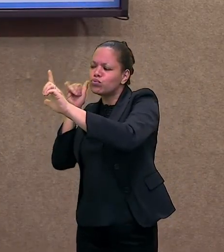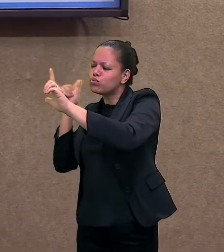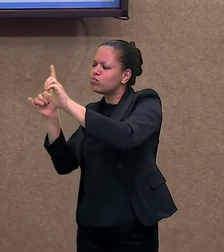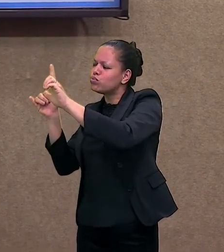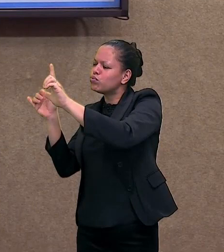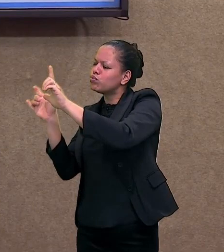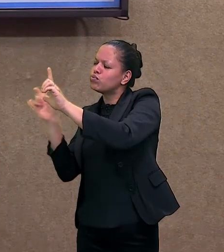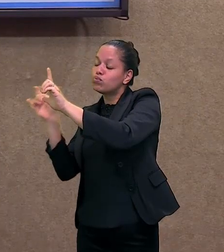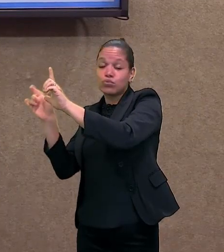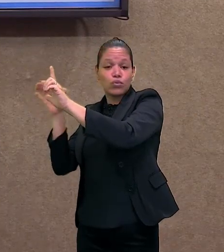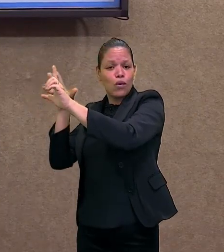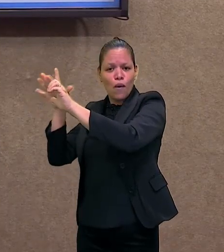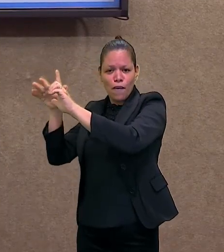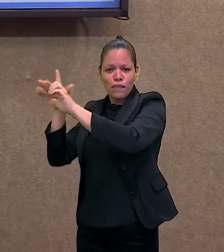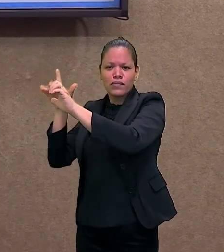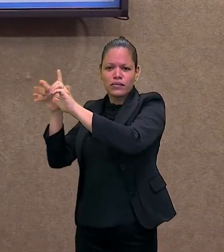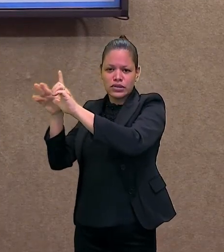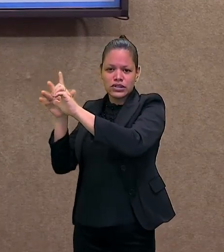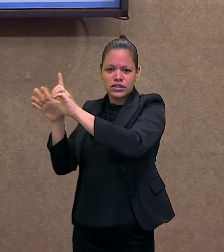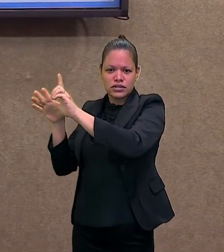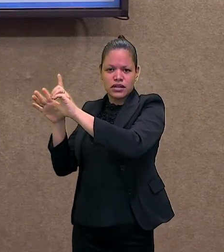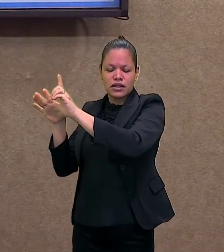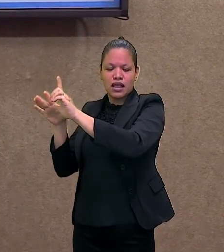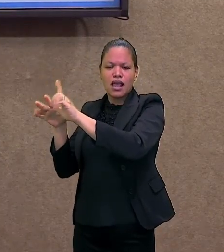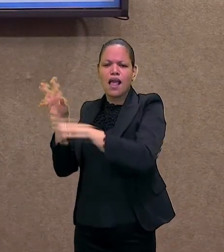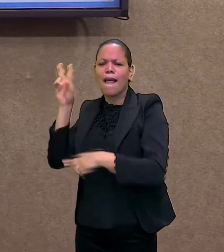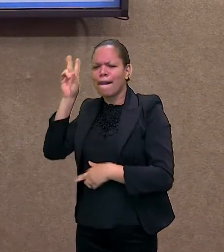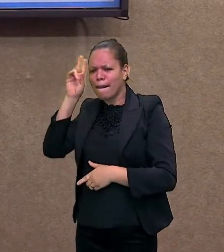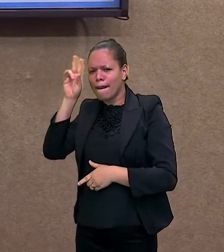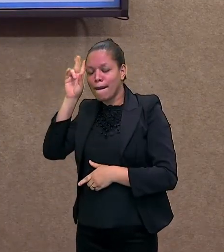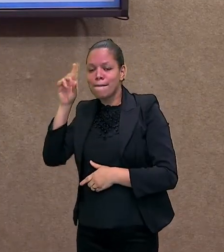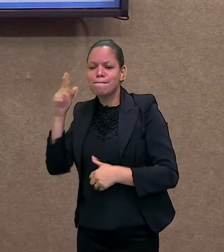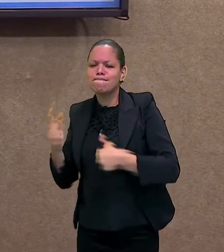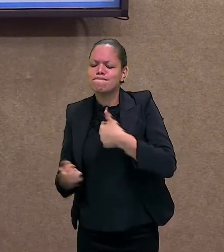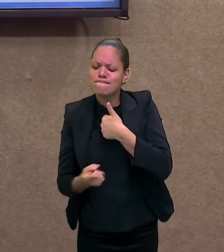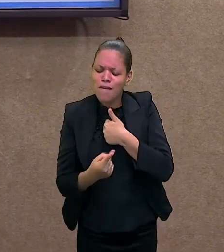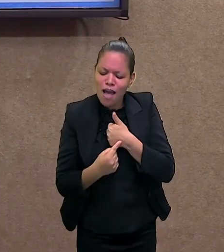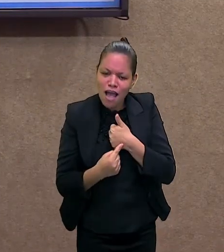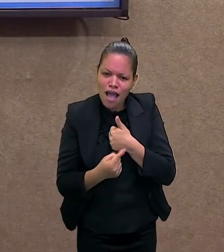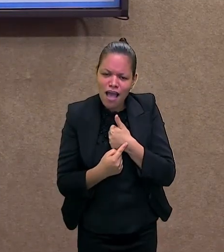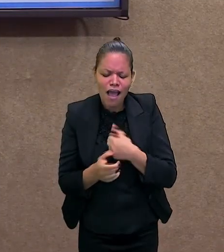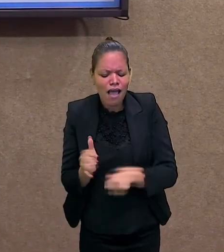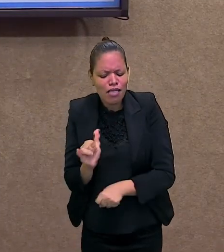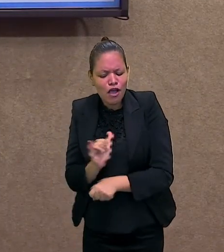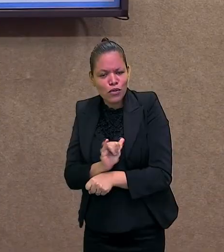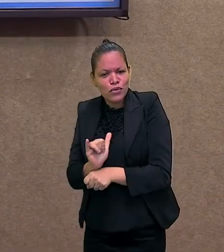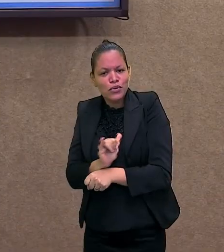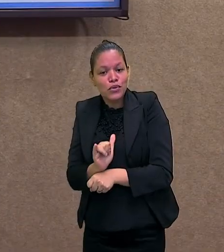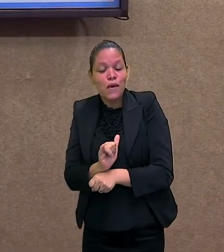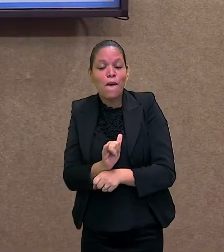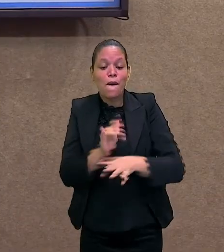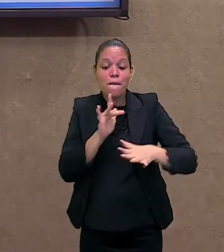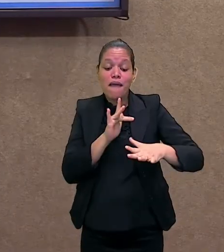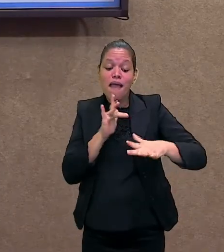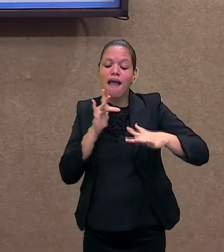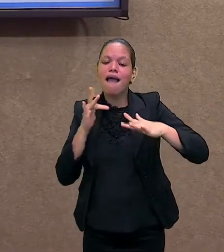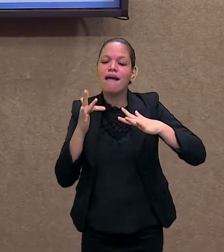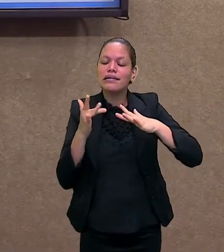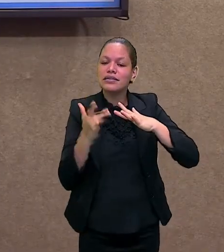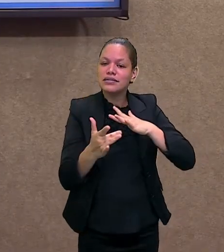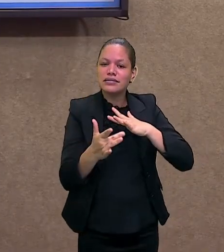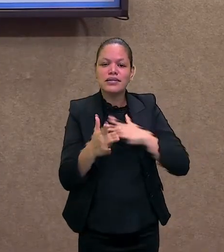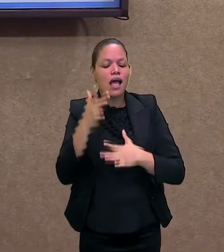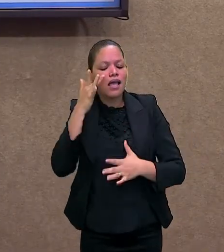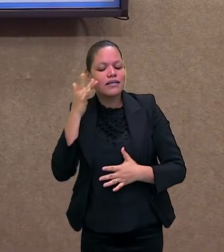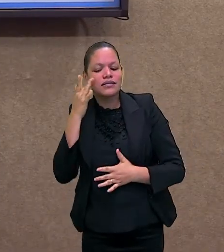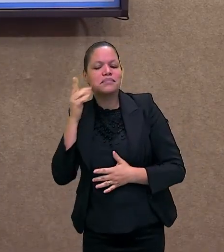seu celular na imagem que aparece no canto da tela. Se inscreva em nosso canal no YouTube e acesse nossas redes